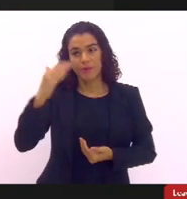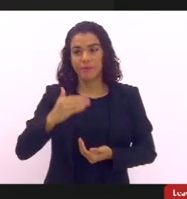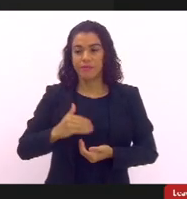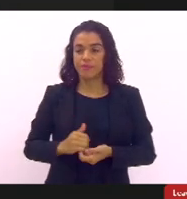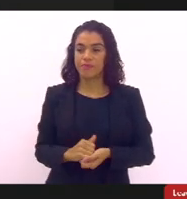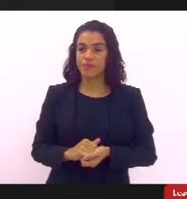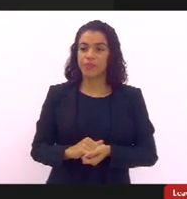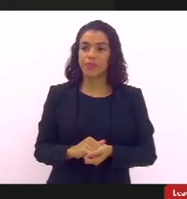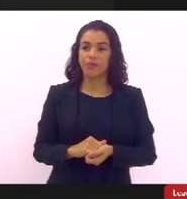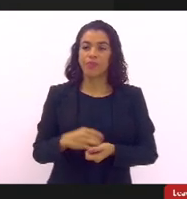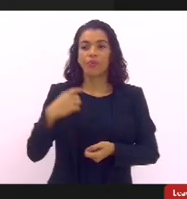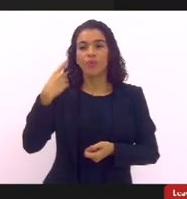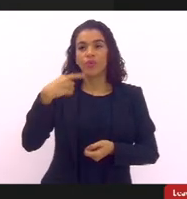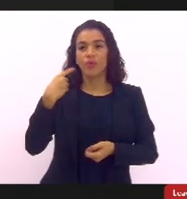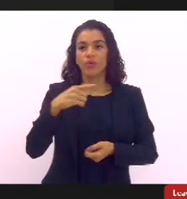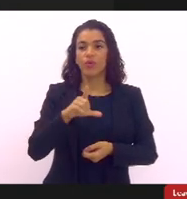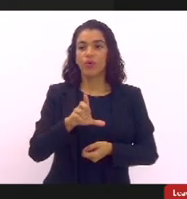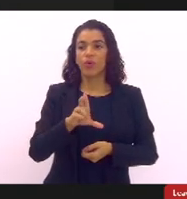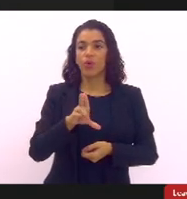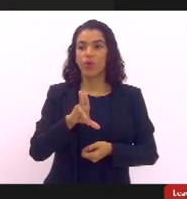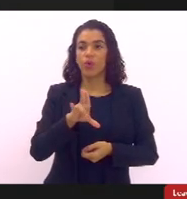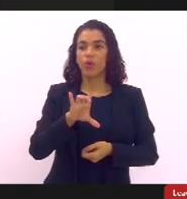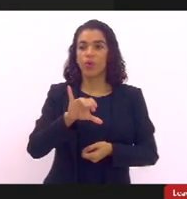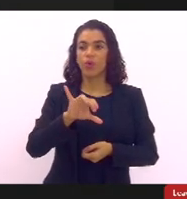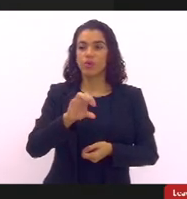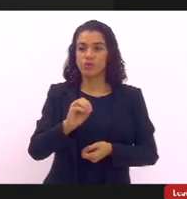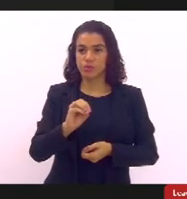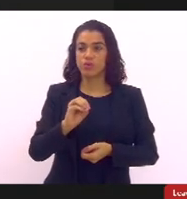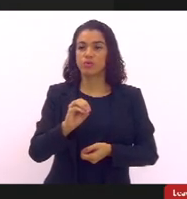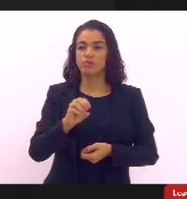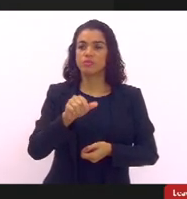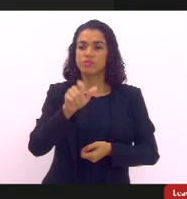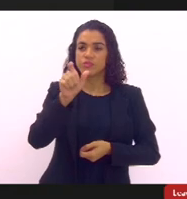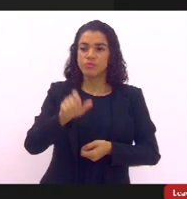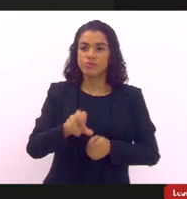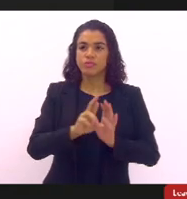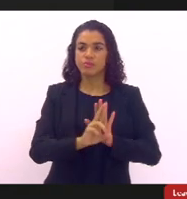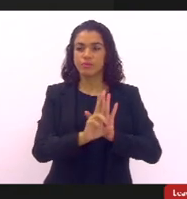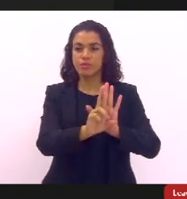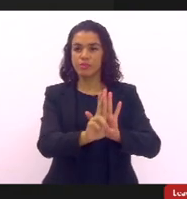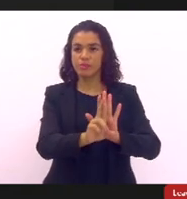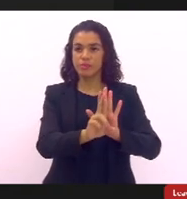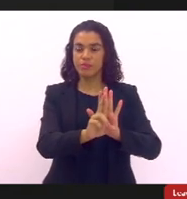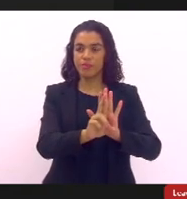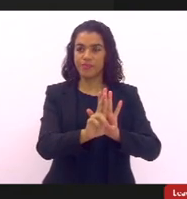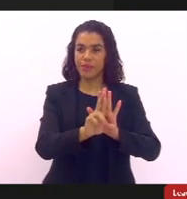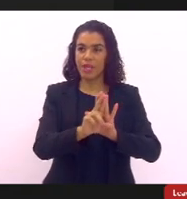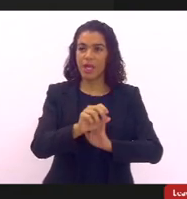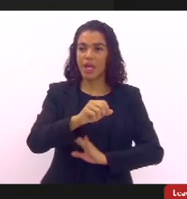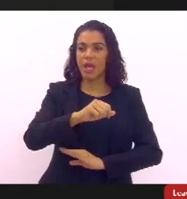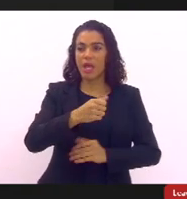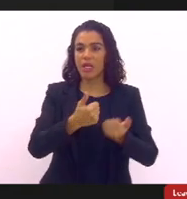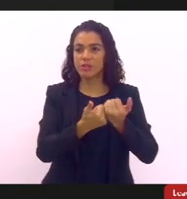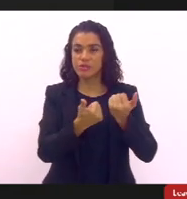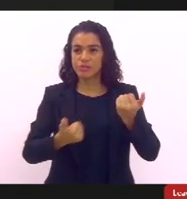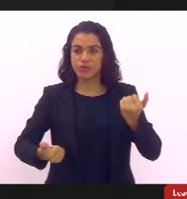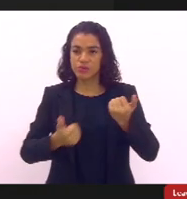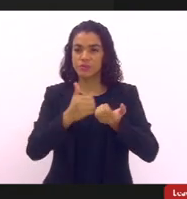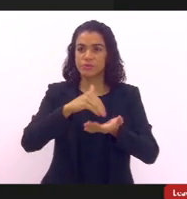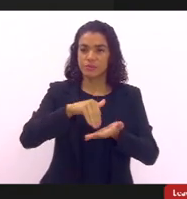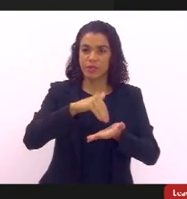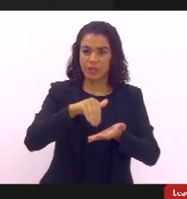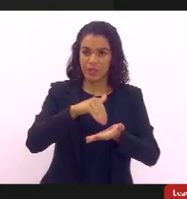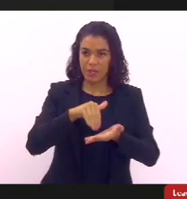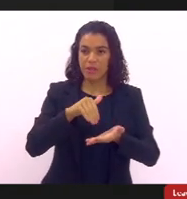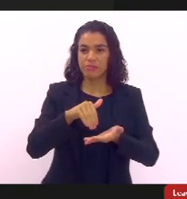Doutor Lúcio, o senhor representa, né, a secretaria, o senhor é subsecretário de tratamento